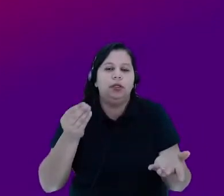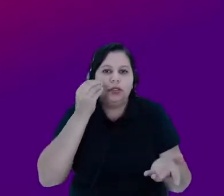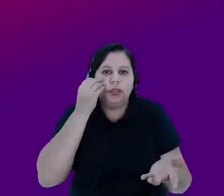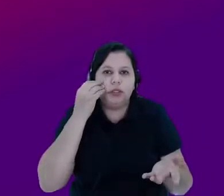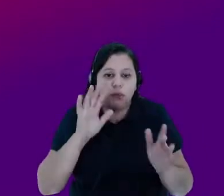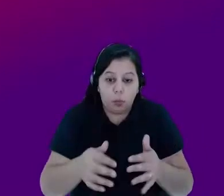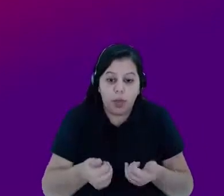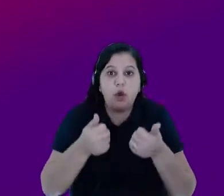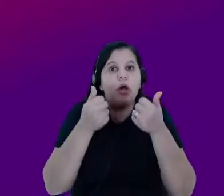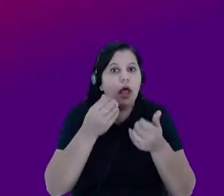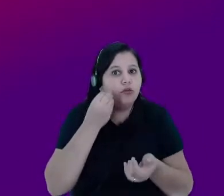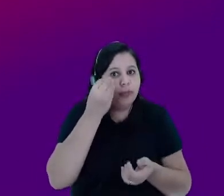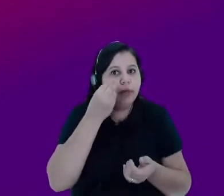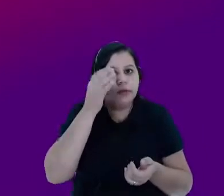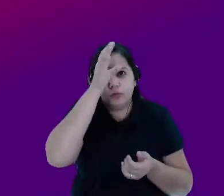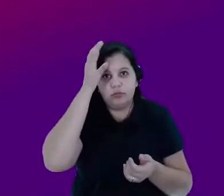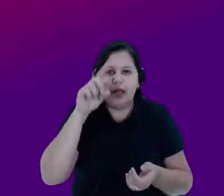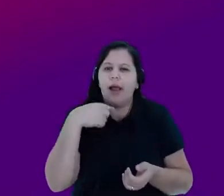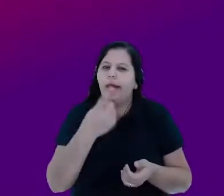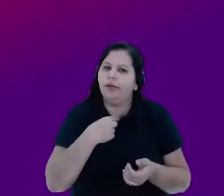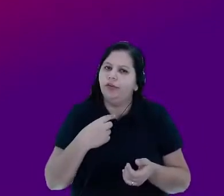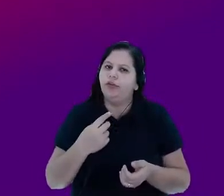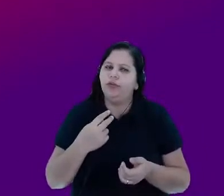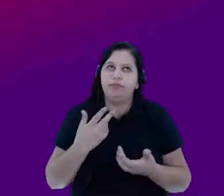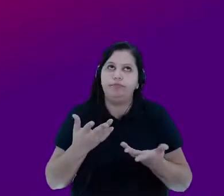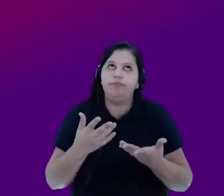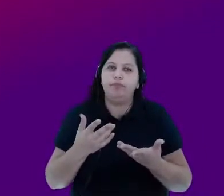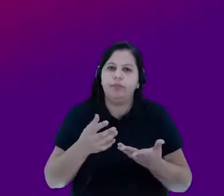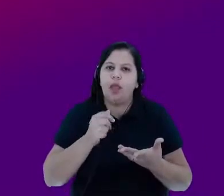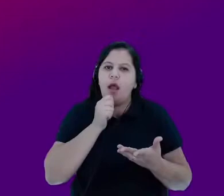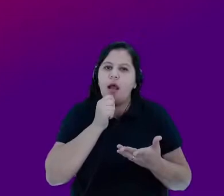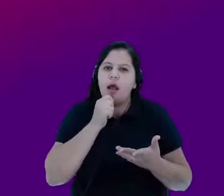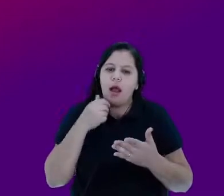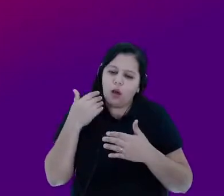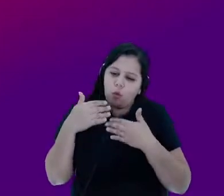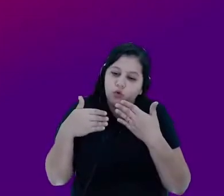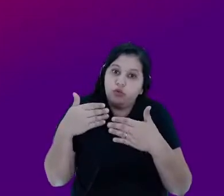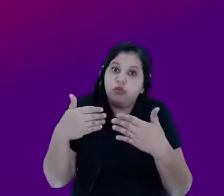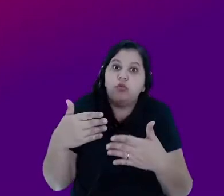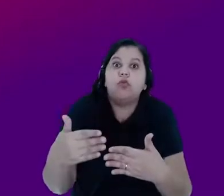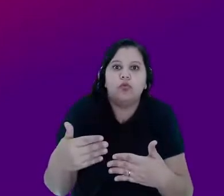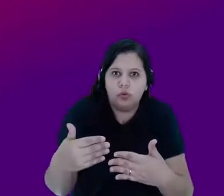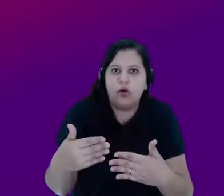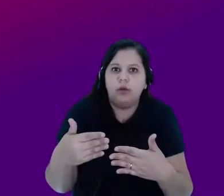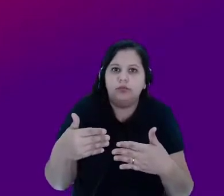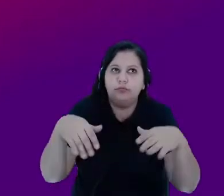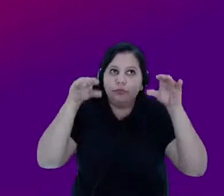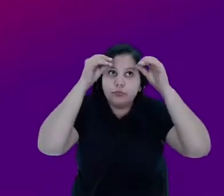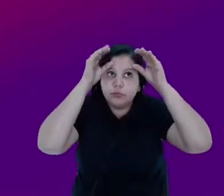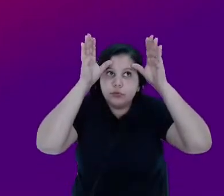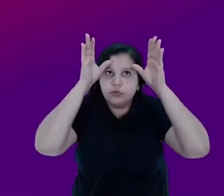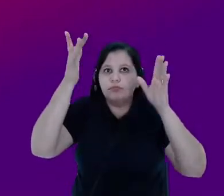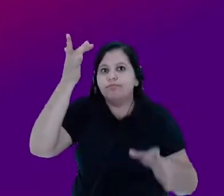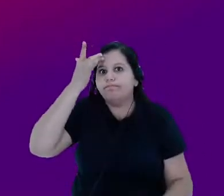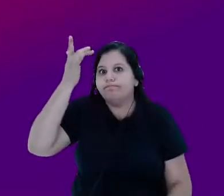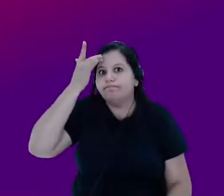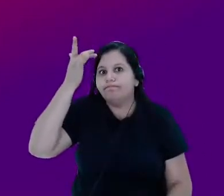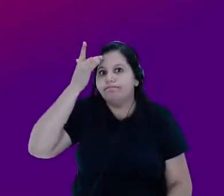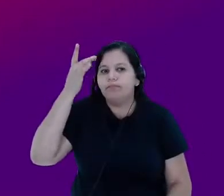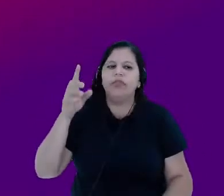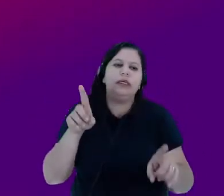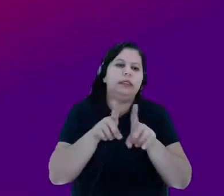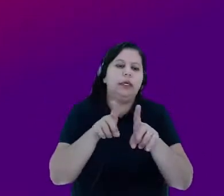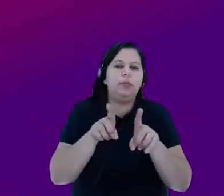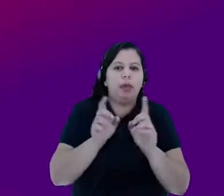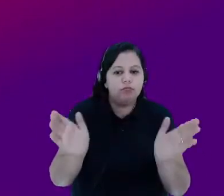lembrar que a gente está nessa fase de amadurecimento. Campanhas de incentivo, um ponto bastante importante que era a questão de flexibilização dos